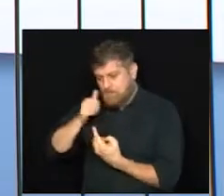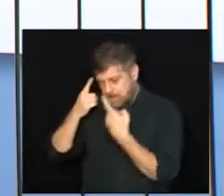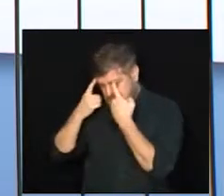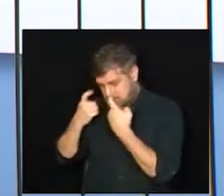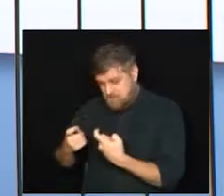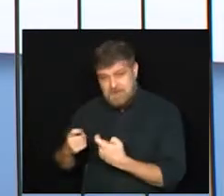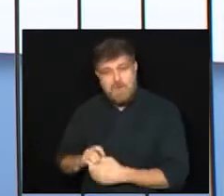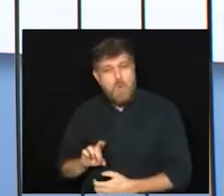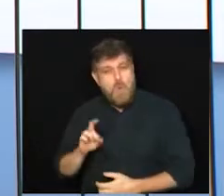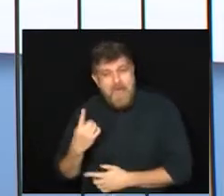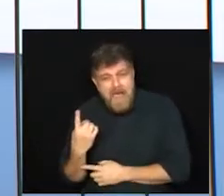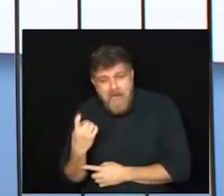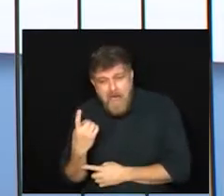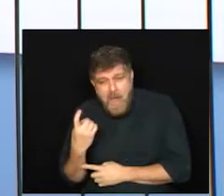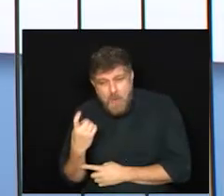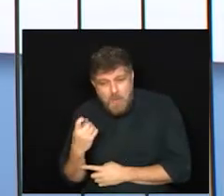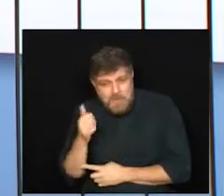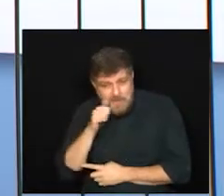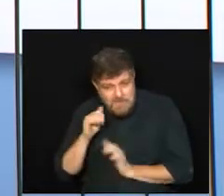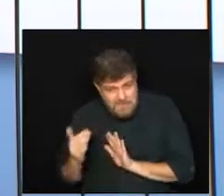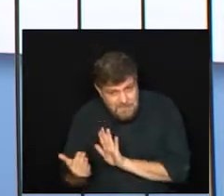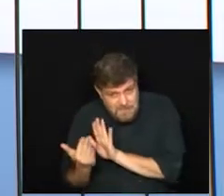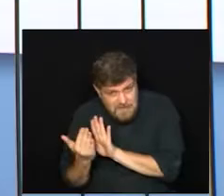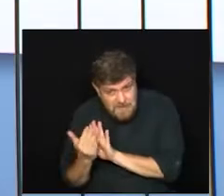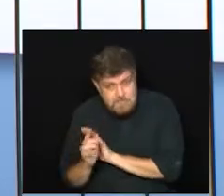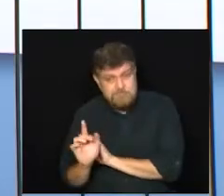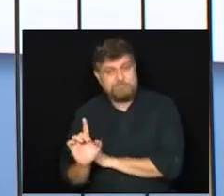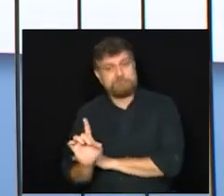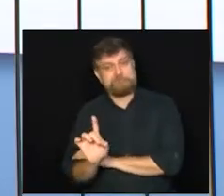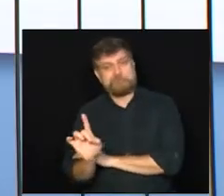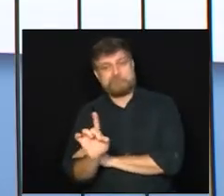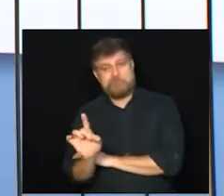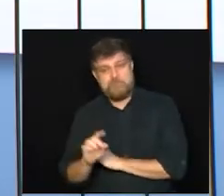doméstica não é a única enfrentada pelas mulheres.